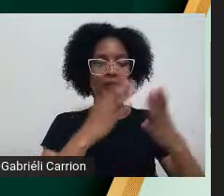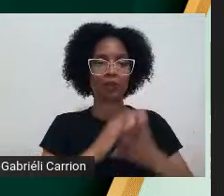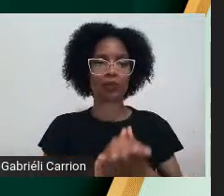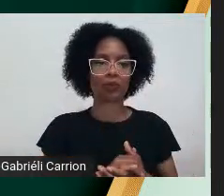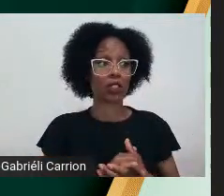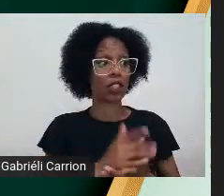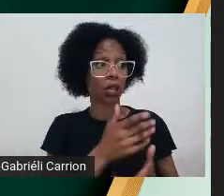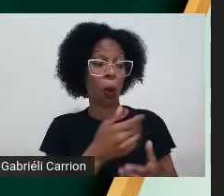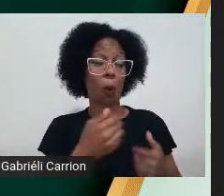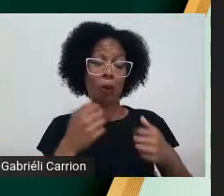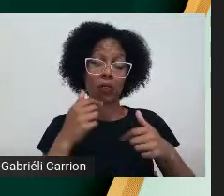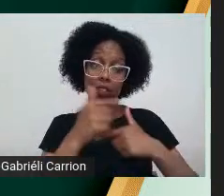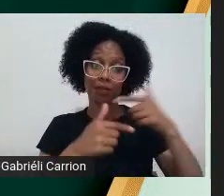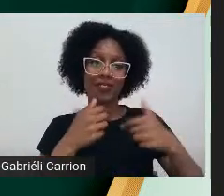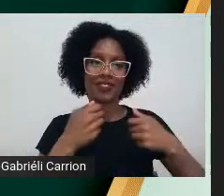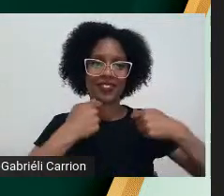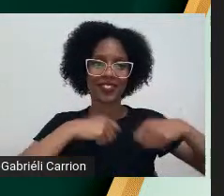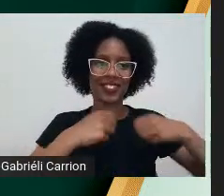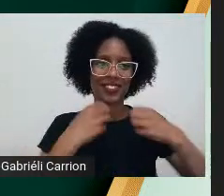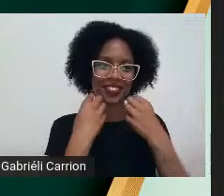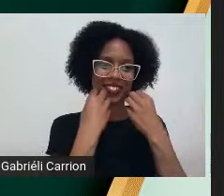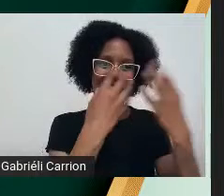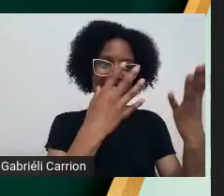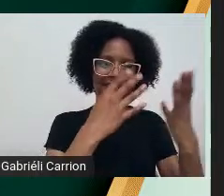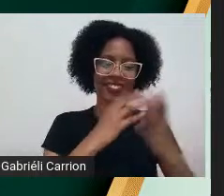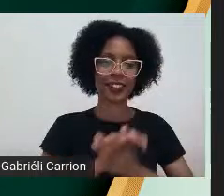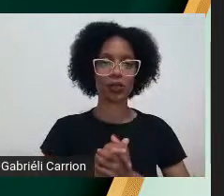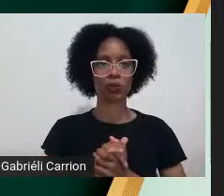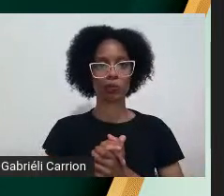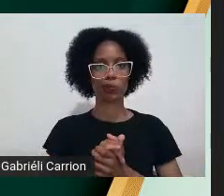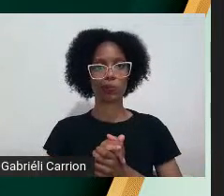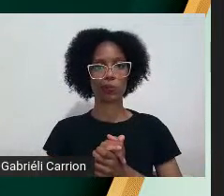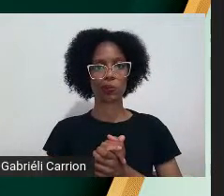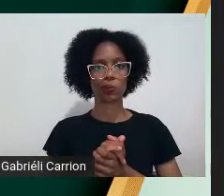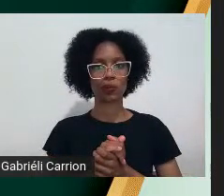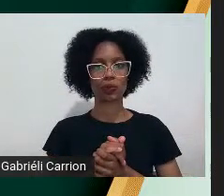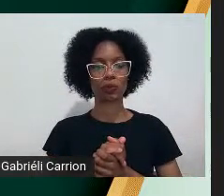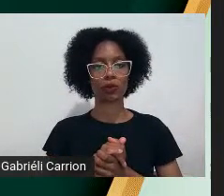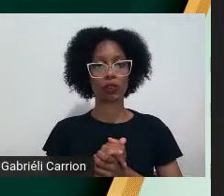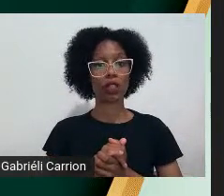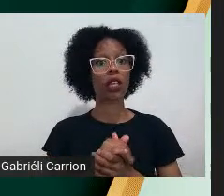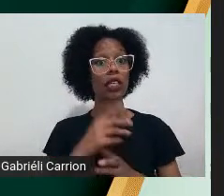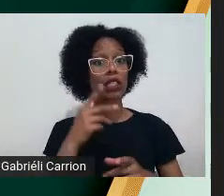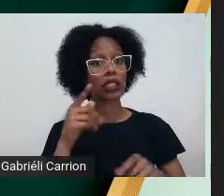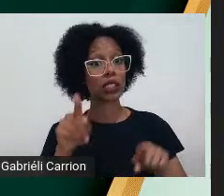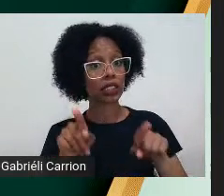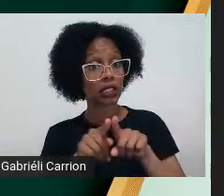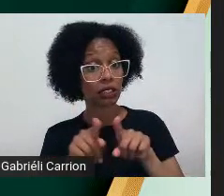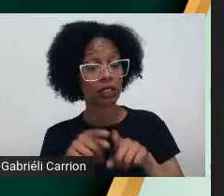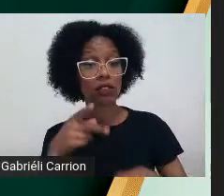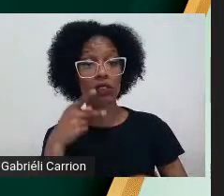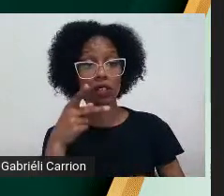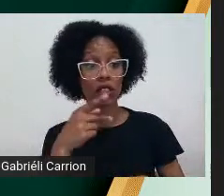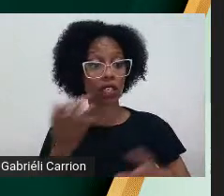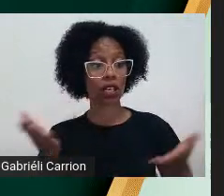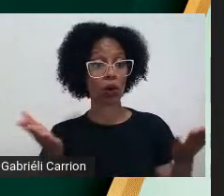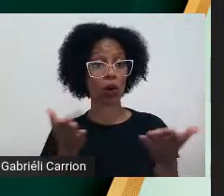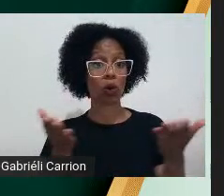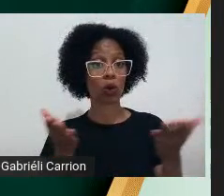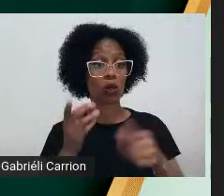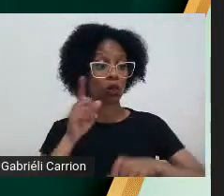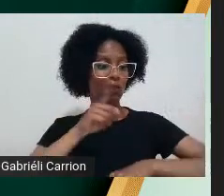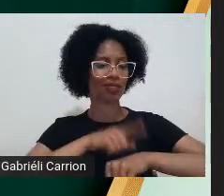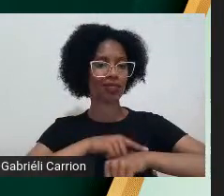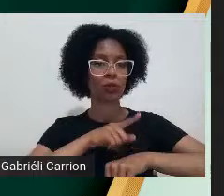trabalho. Além disso, daí eu vou fazer também uma fala do ponto de vista pessoal. Esse momento ele é um dos